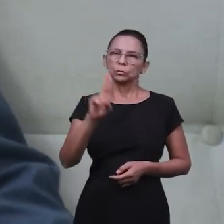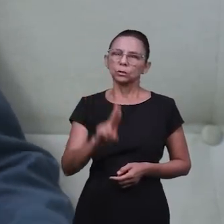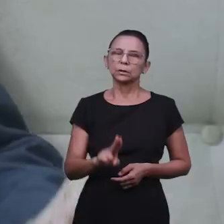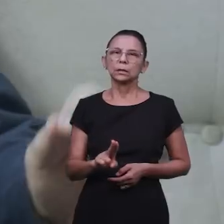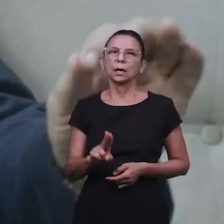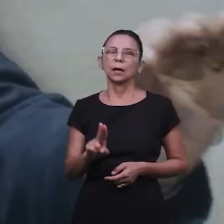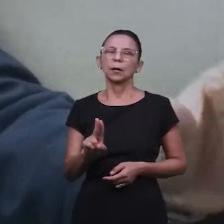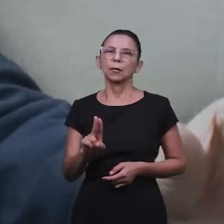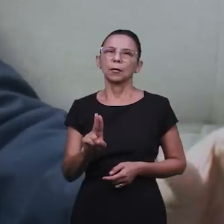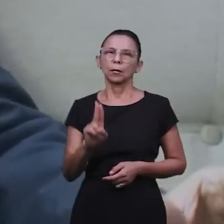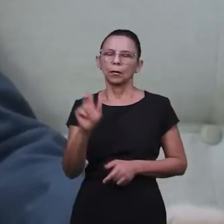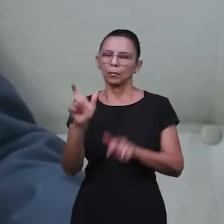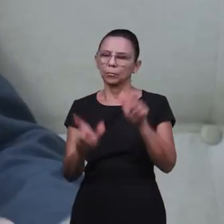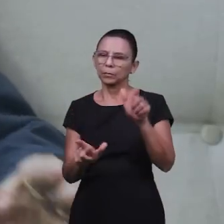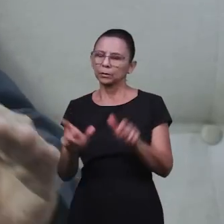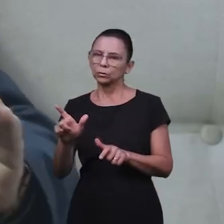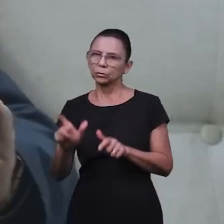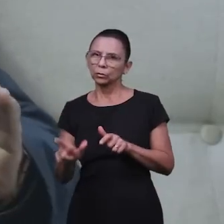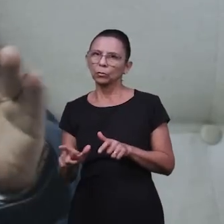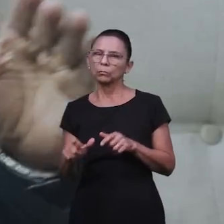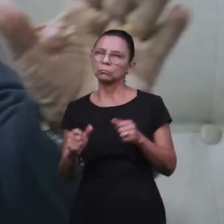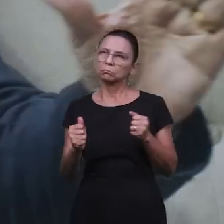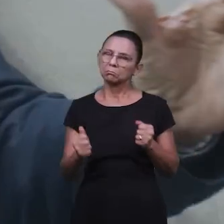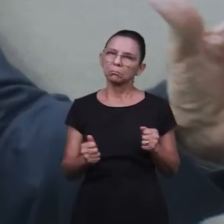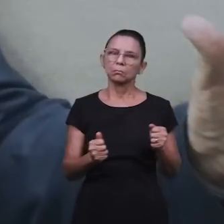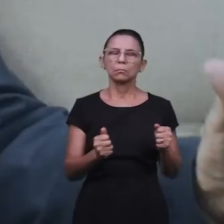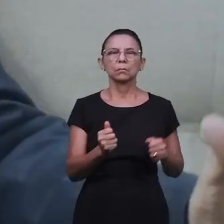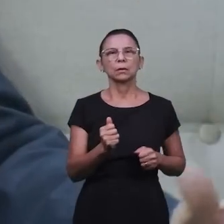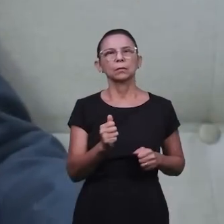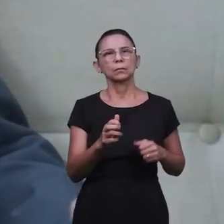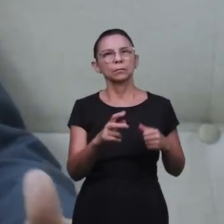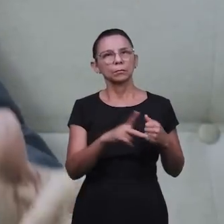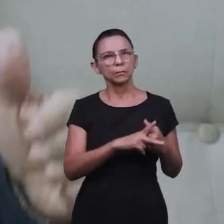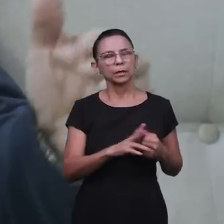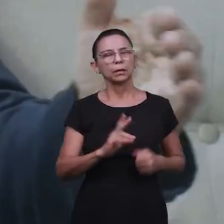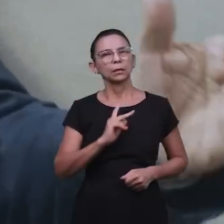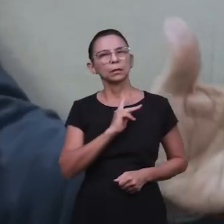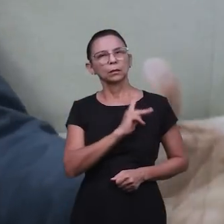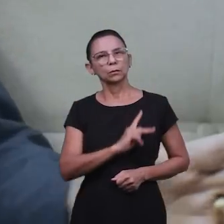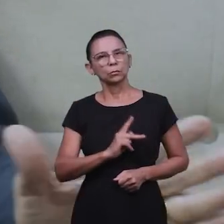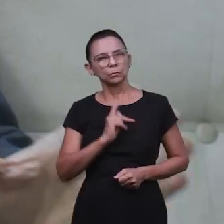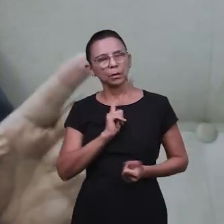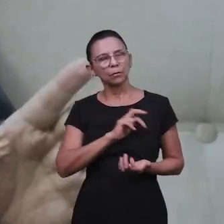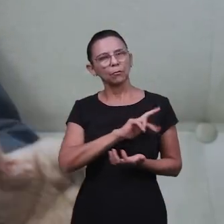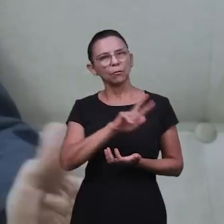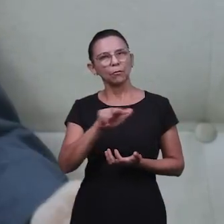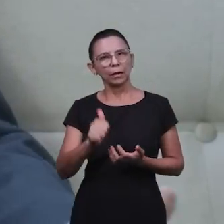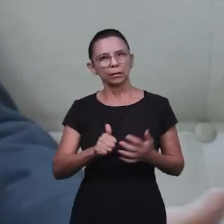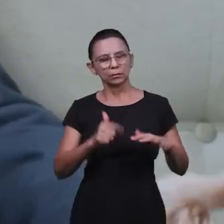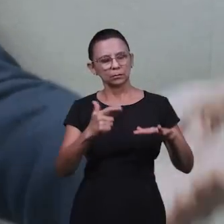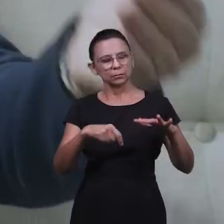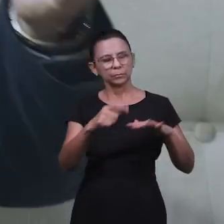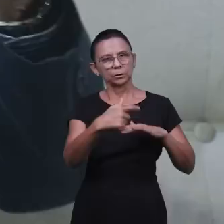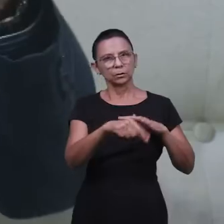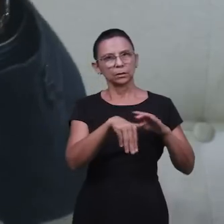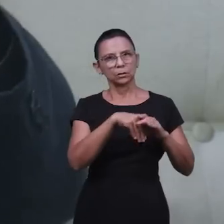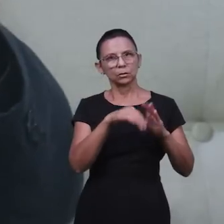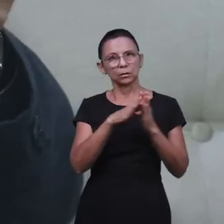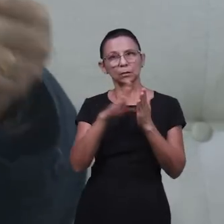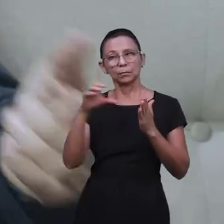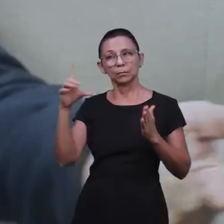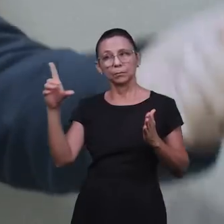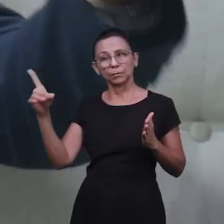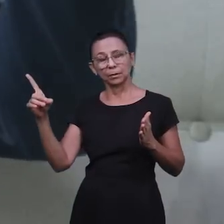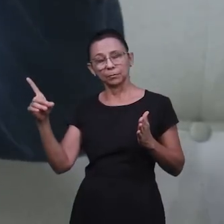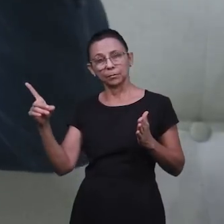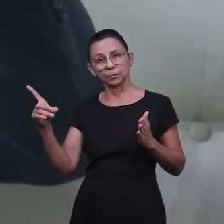Pedro, como usou Paulo, como usou diversos homens da Bíblia e usa hoje também. Glória a Deus. Outra coisa